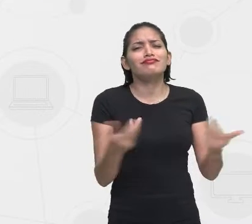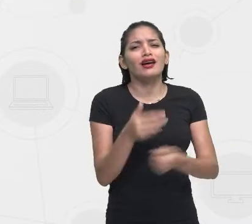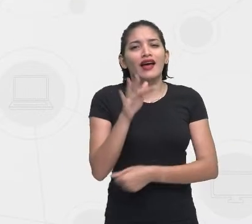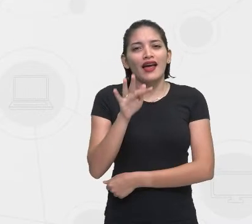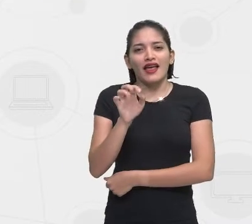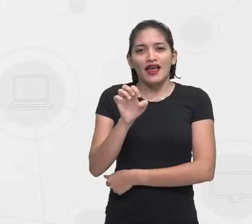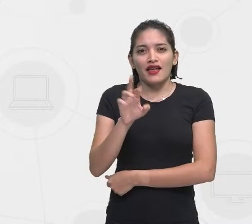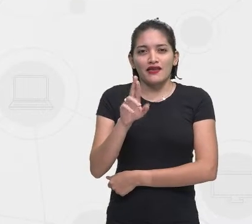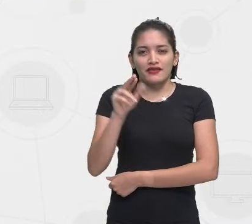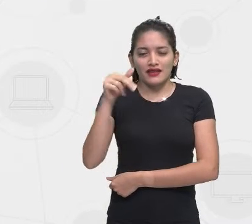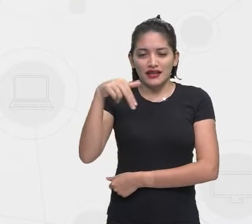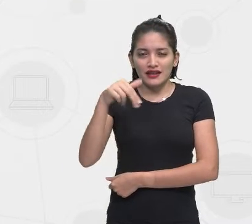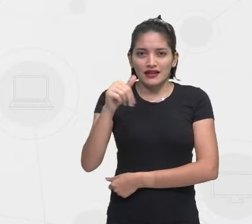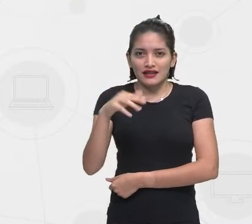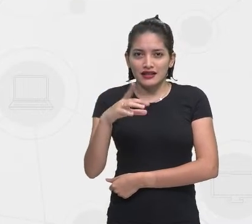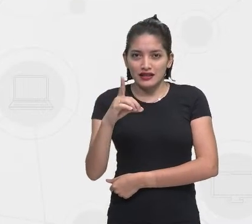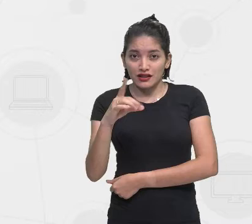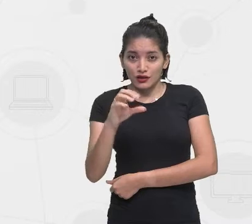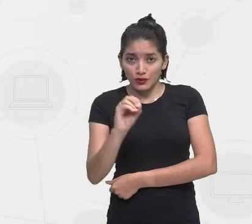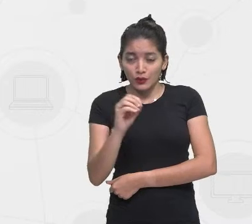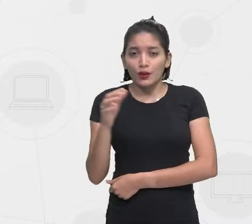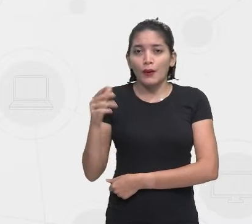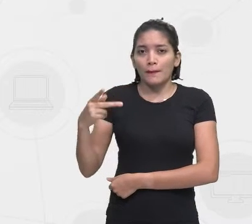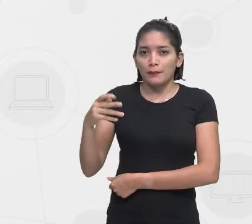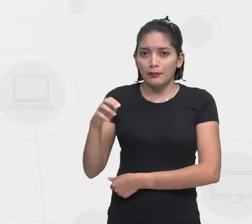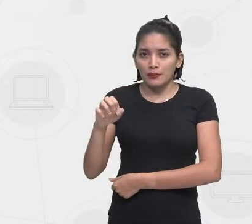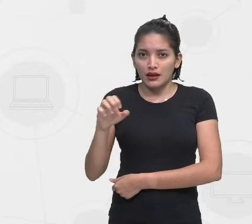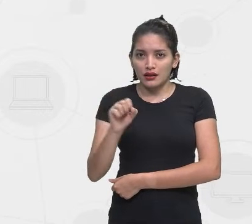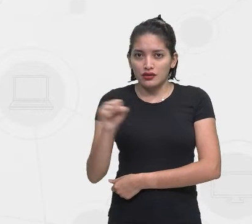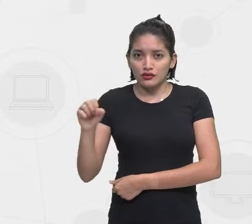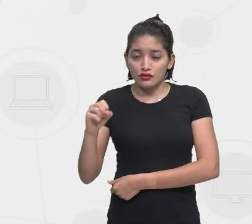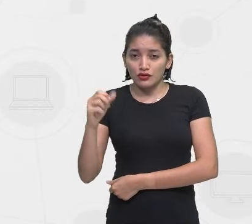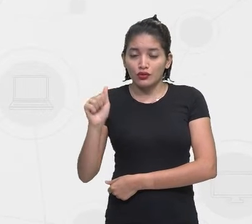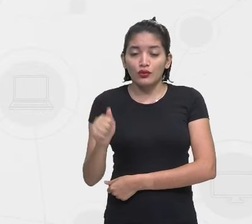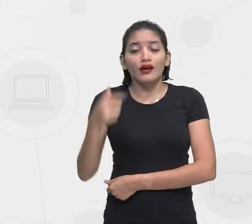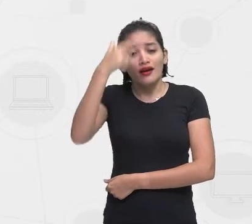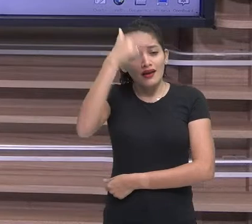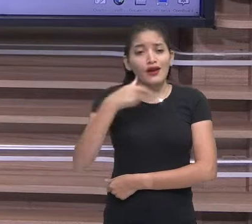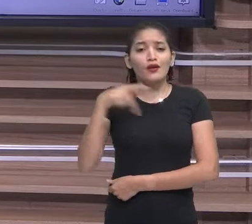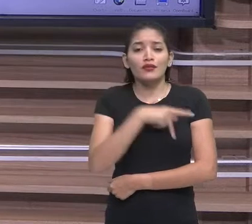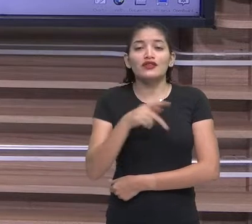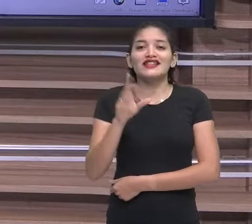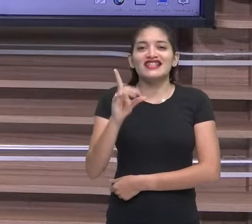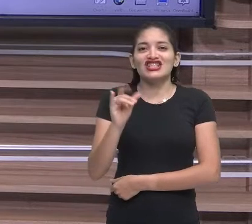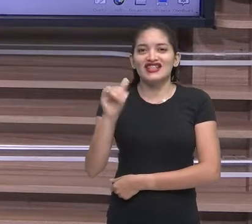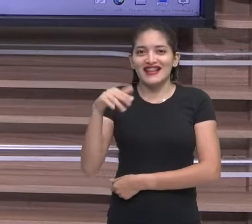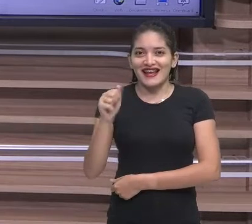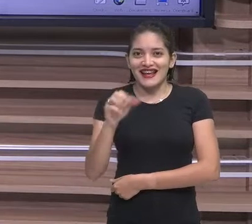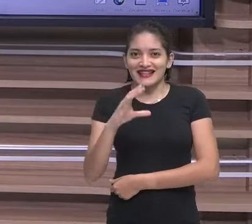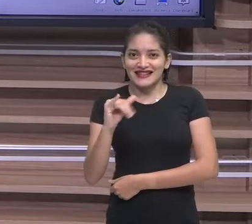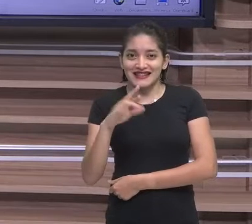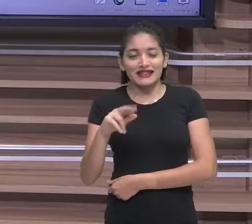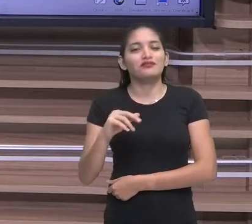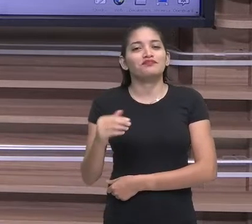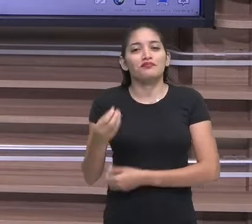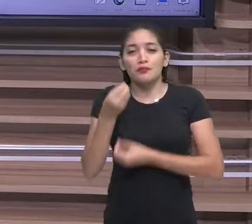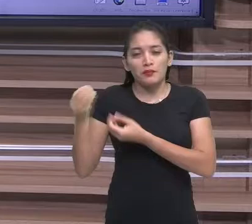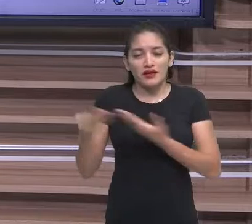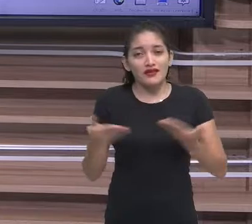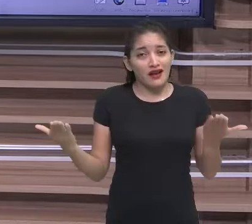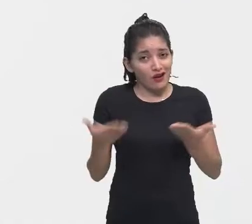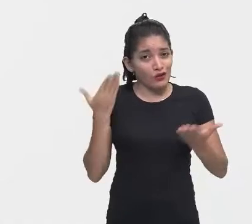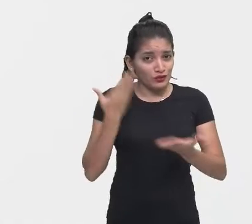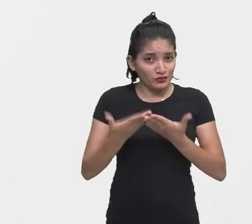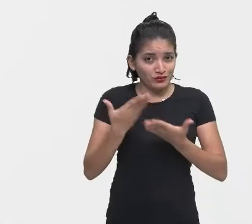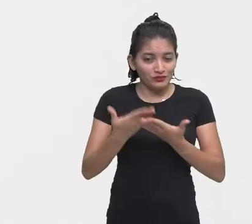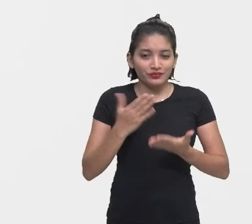é Fernando Pessoa. E eu sou a professora Dinanci Silva. Sejam bem-vindos e vamos para a nossa aula.